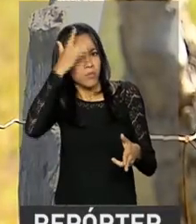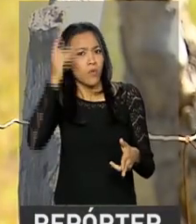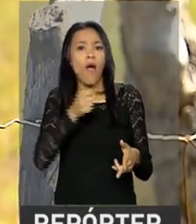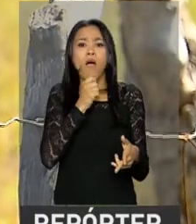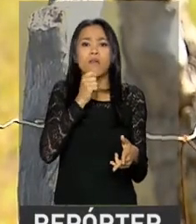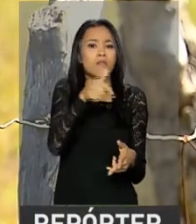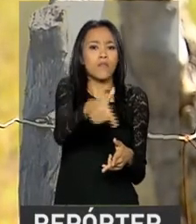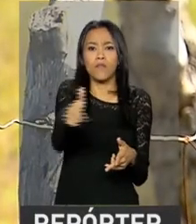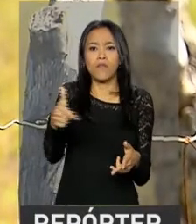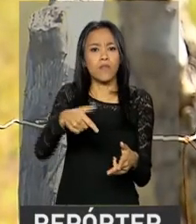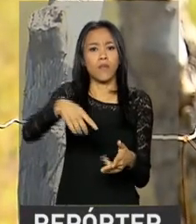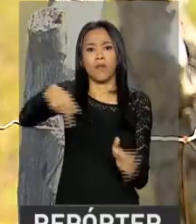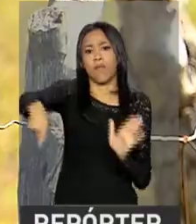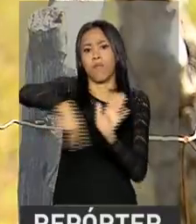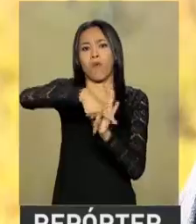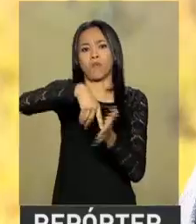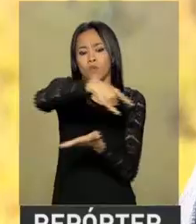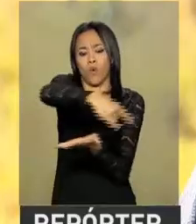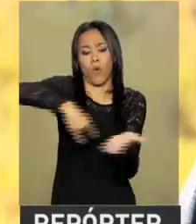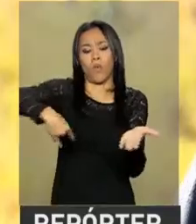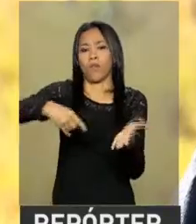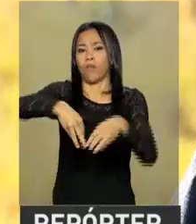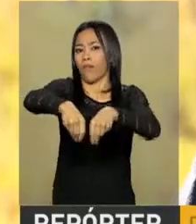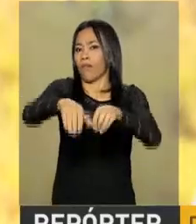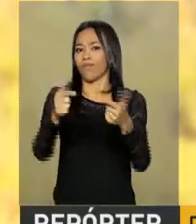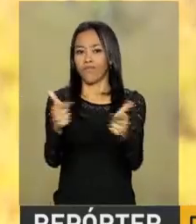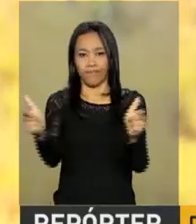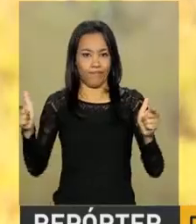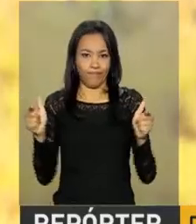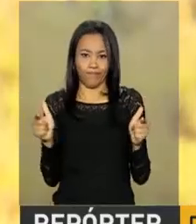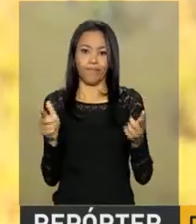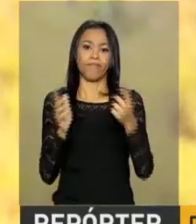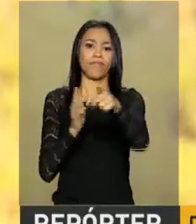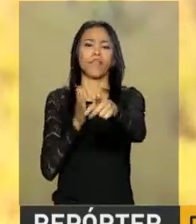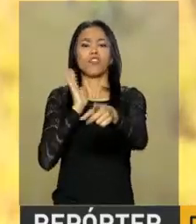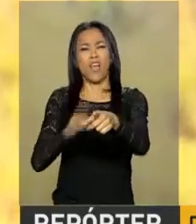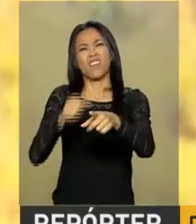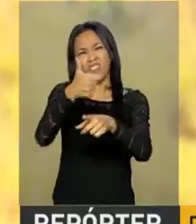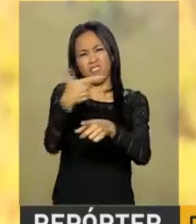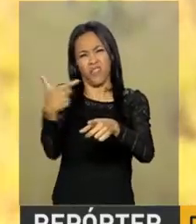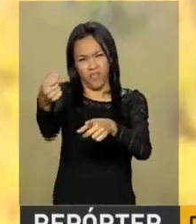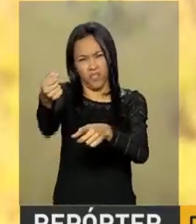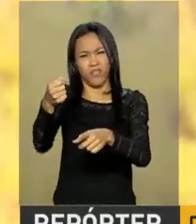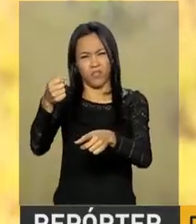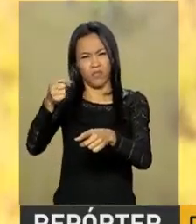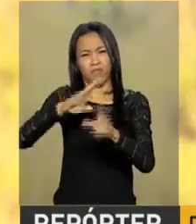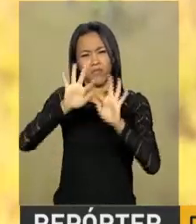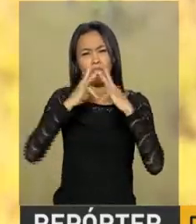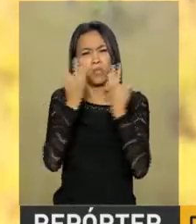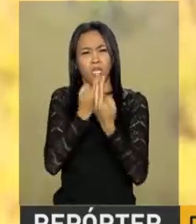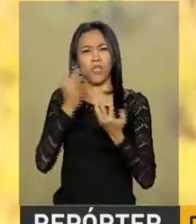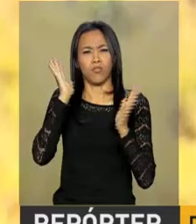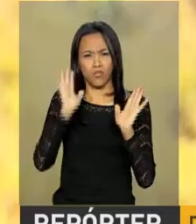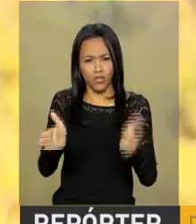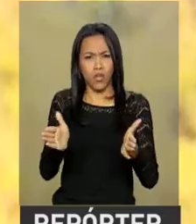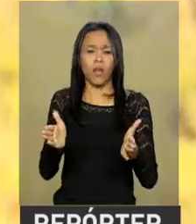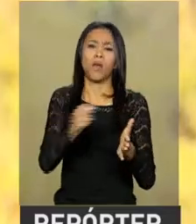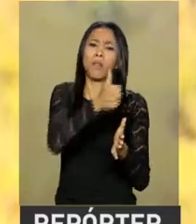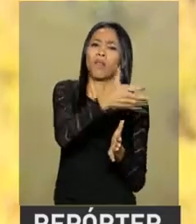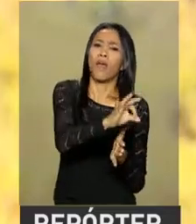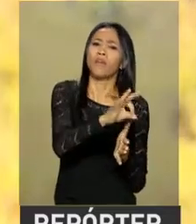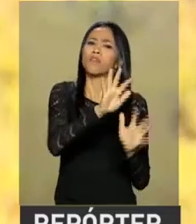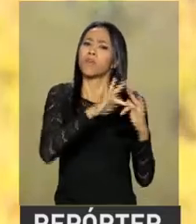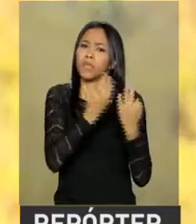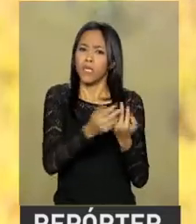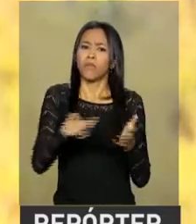não tem a escritura das terras uma 120 famílias a titular da algumas dessas família já escriturada e